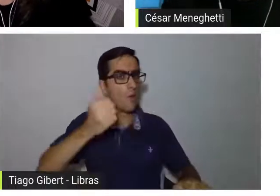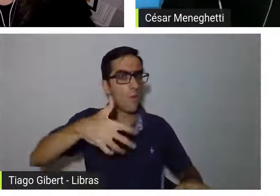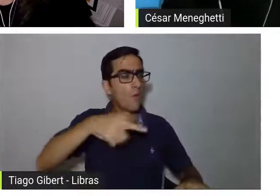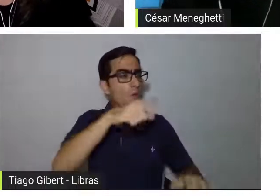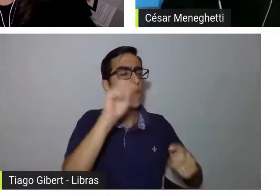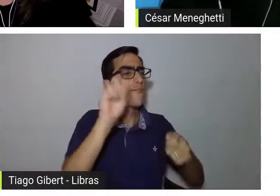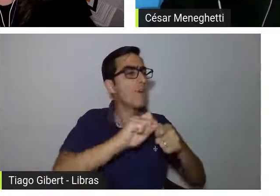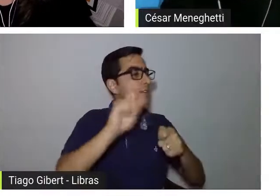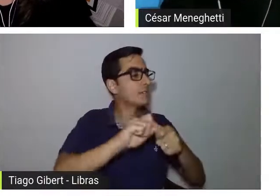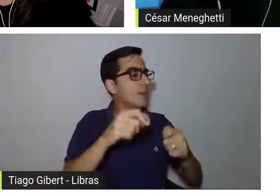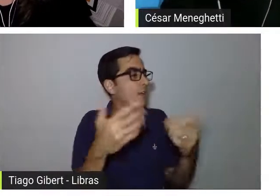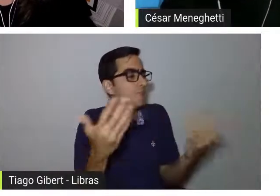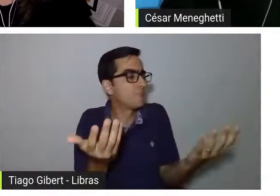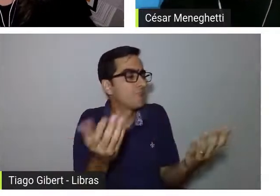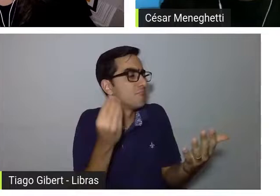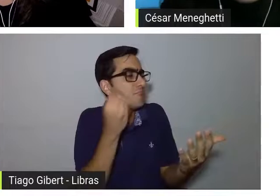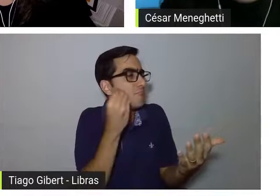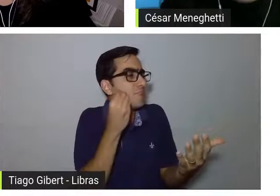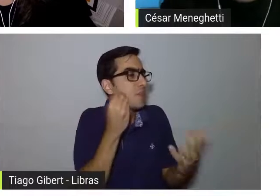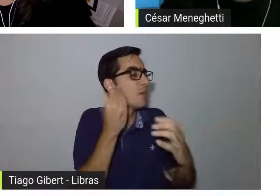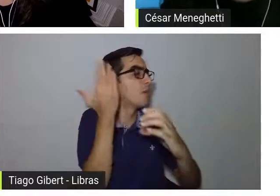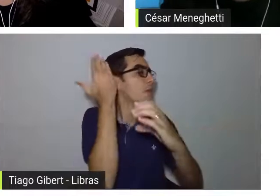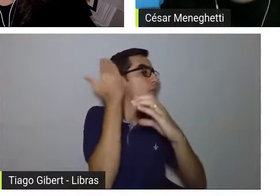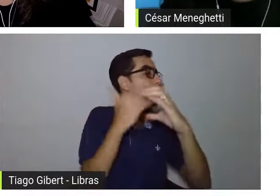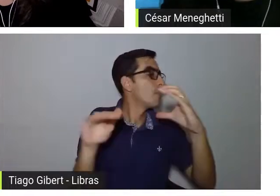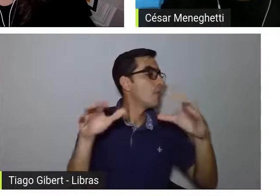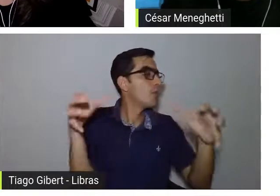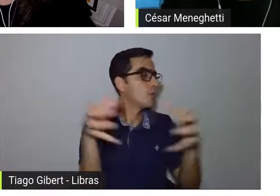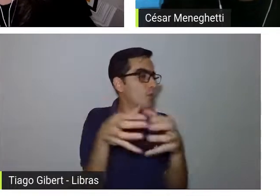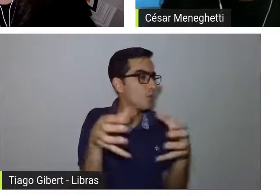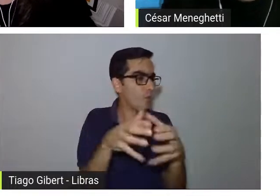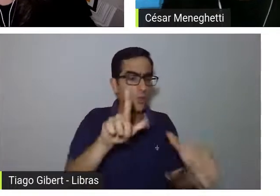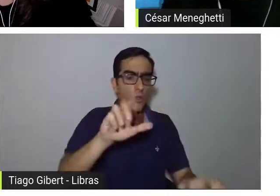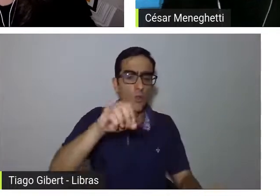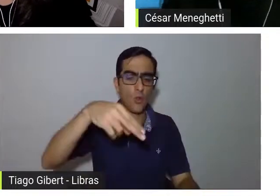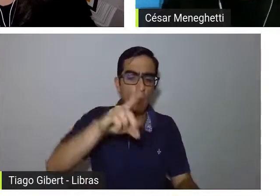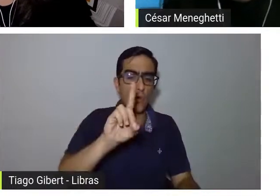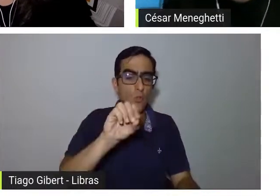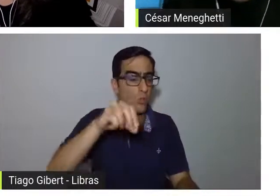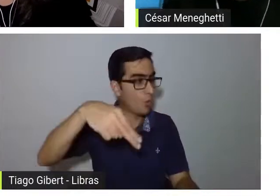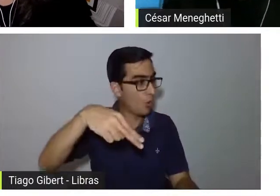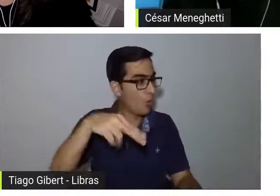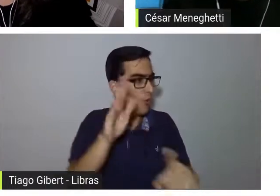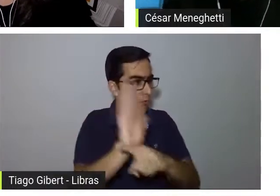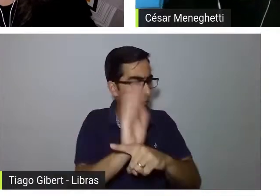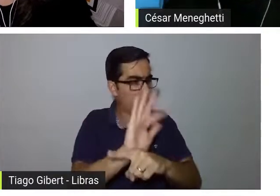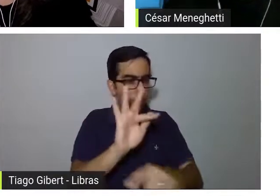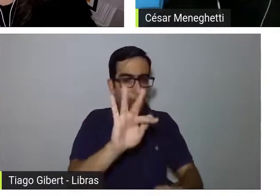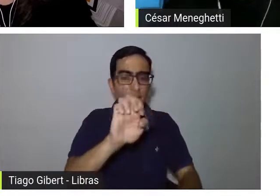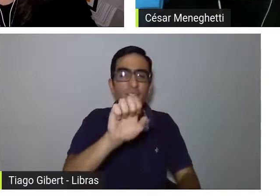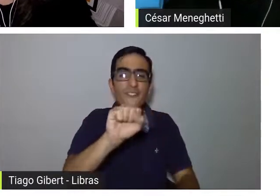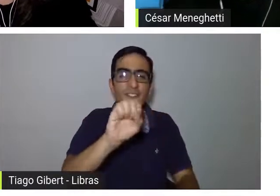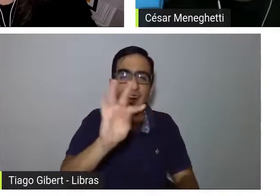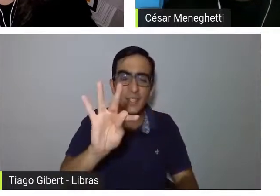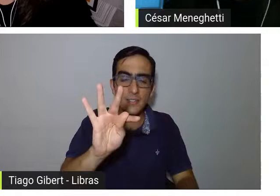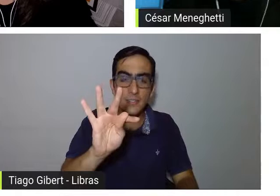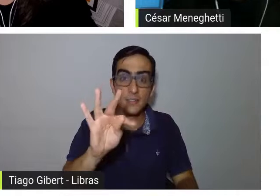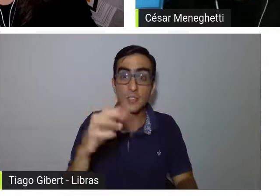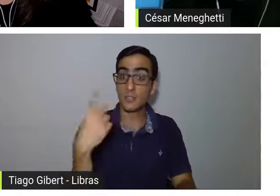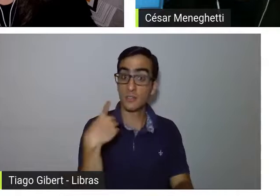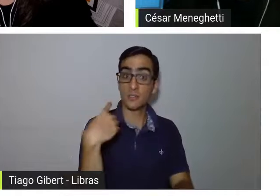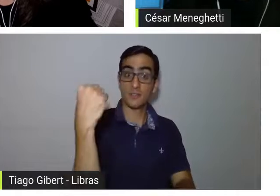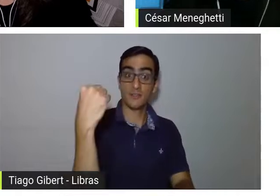tenta mandar ele para o London Film Festival, né? E aí eu mandei e eu fui